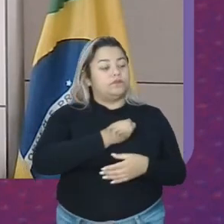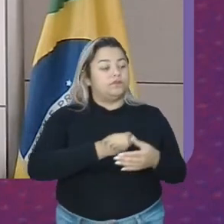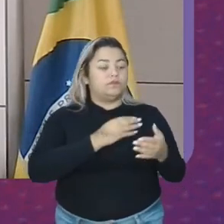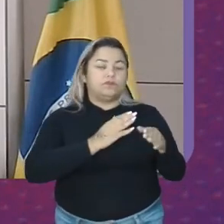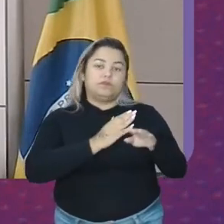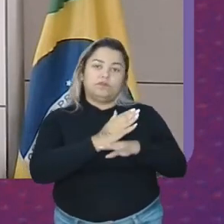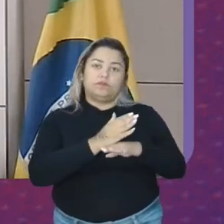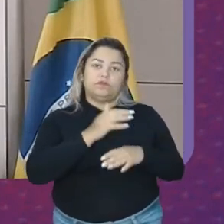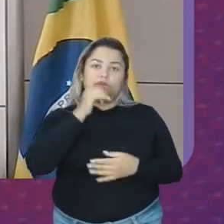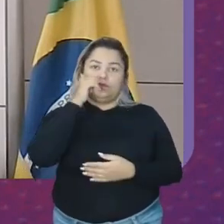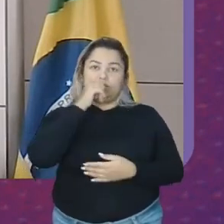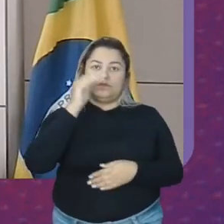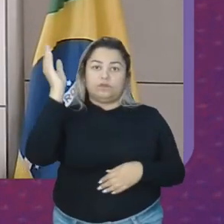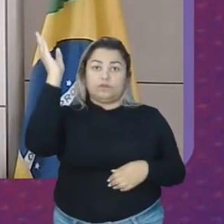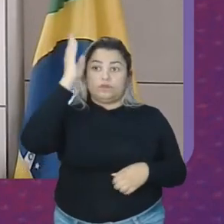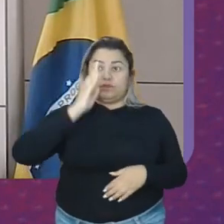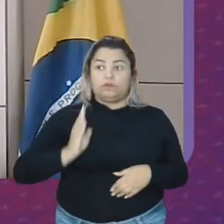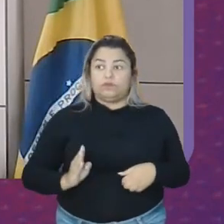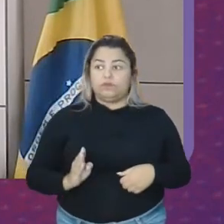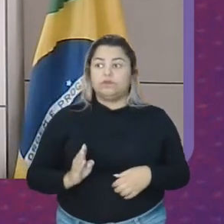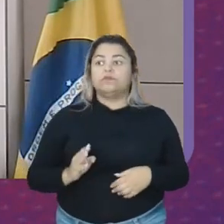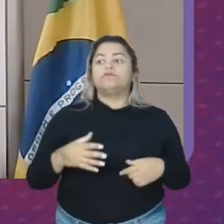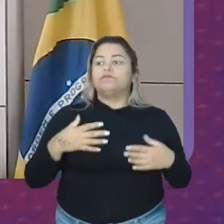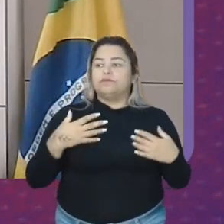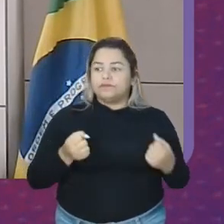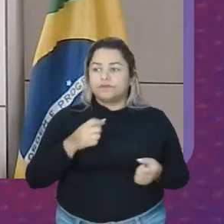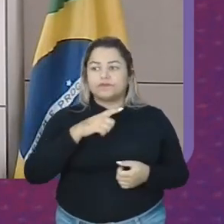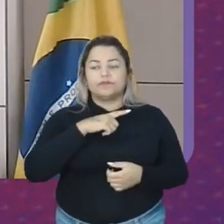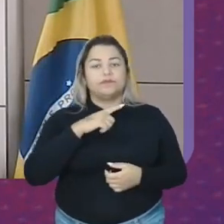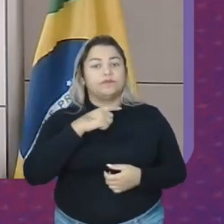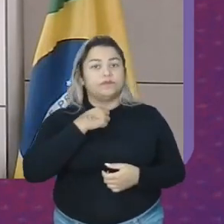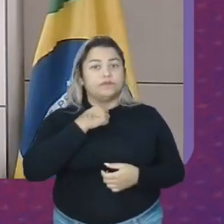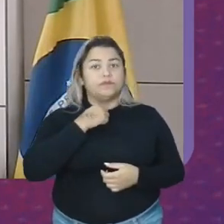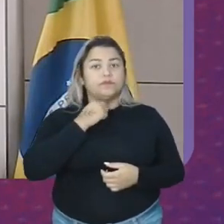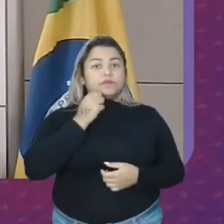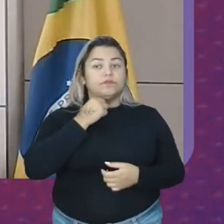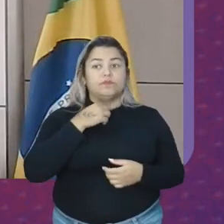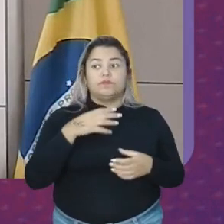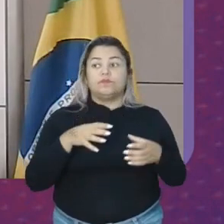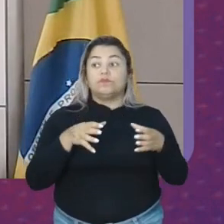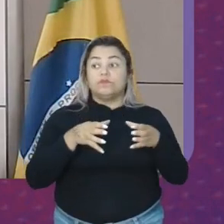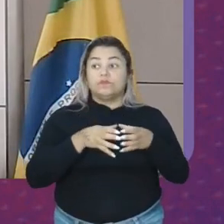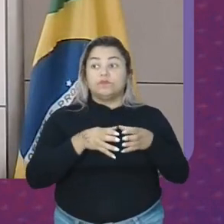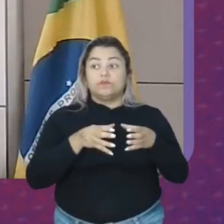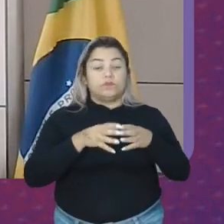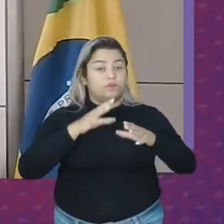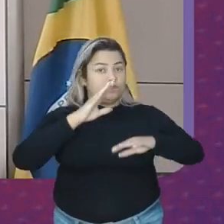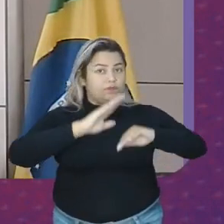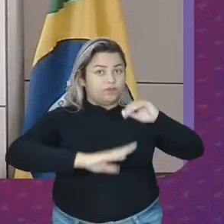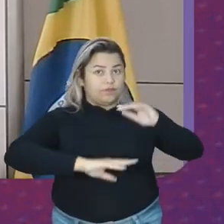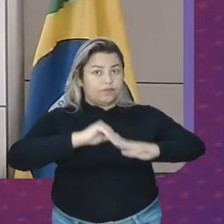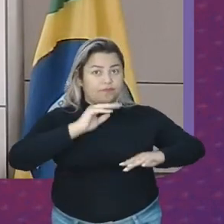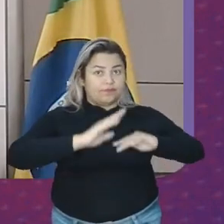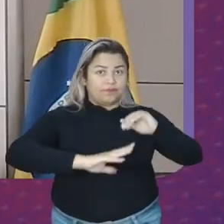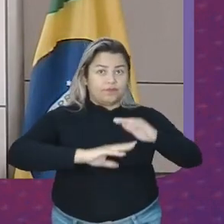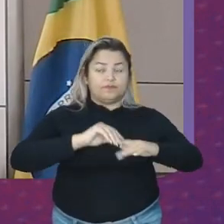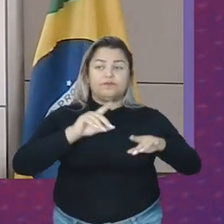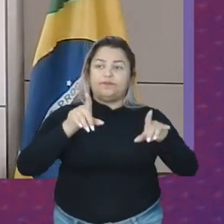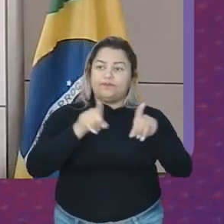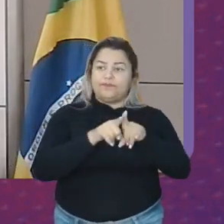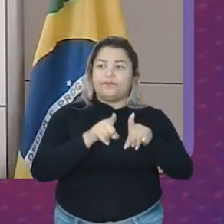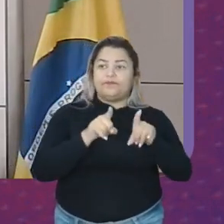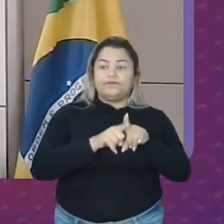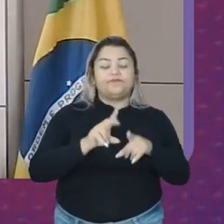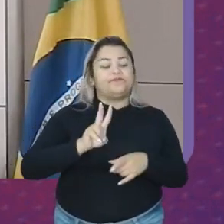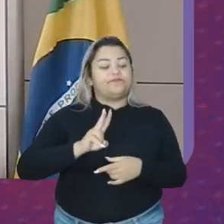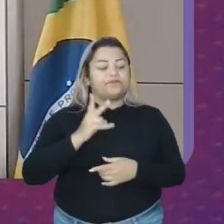condição de participação das mulheres brasileiras. E nós vamos ter em breve um conjunto de ações necessárias no Congresso